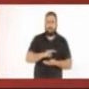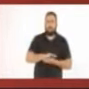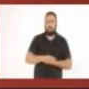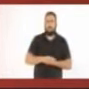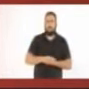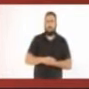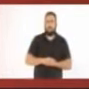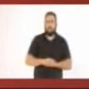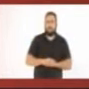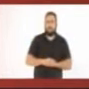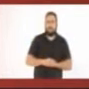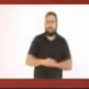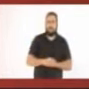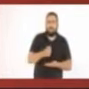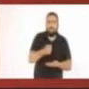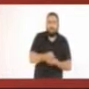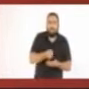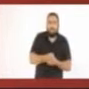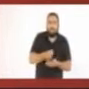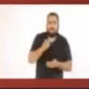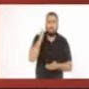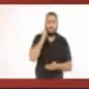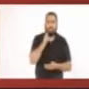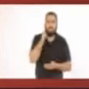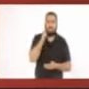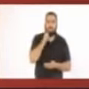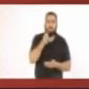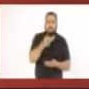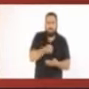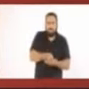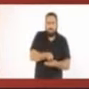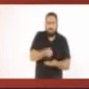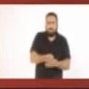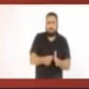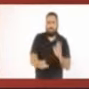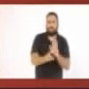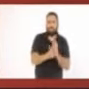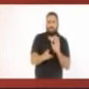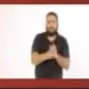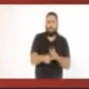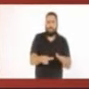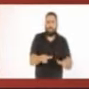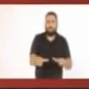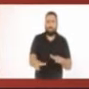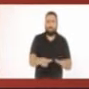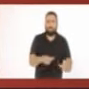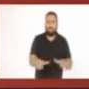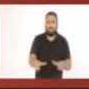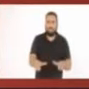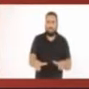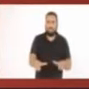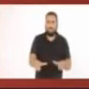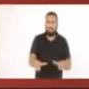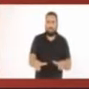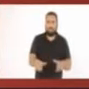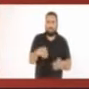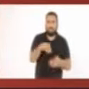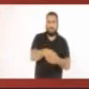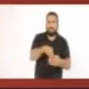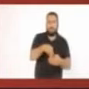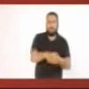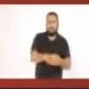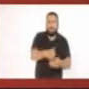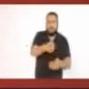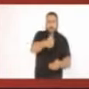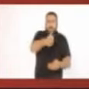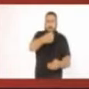pela intensificação da luta das mulheres e a garantia e proteção do direito dos trabalhadores e trabalhadoras. É